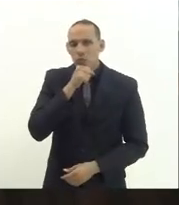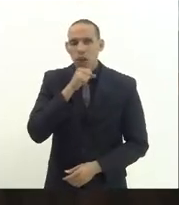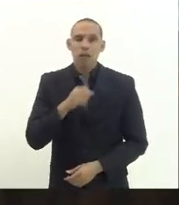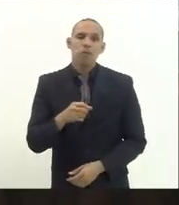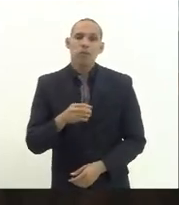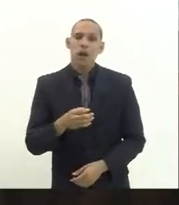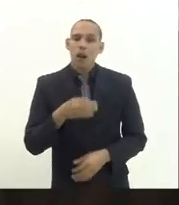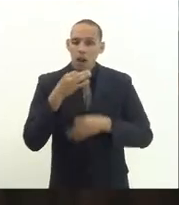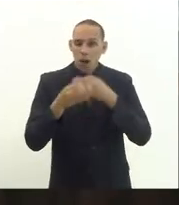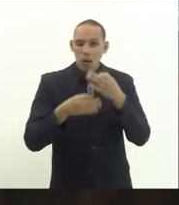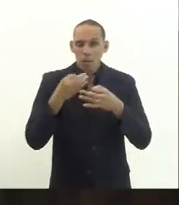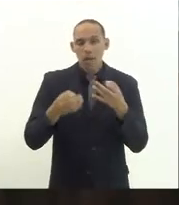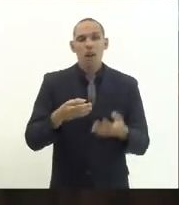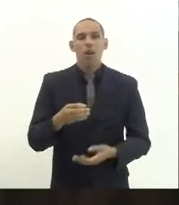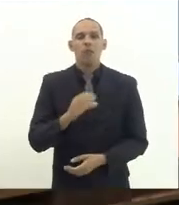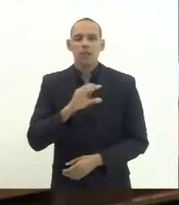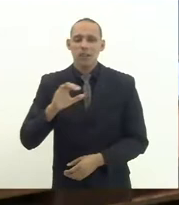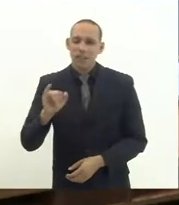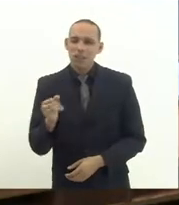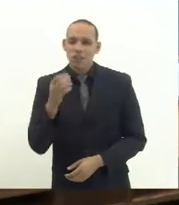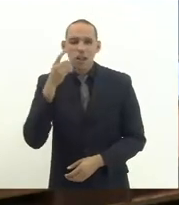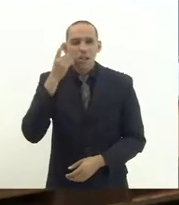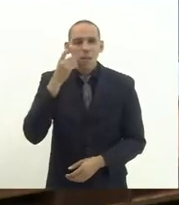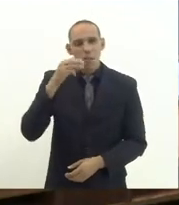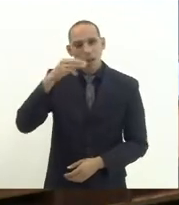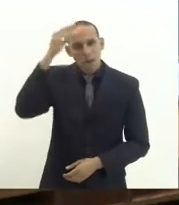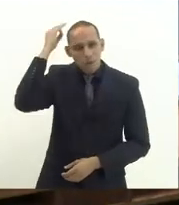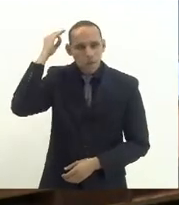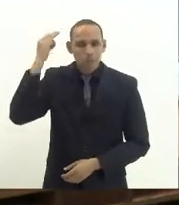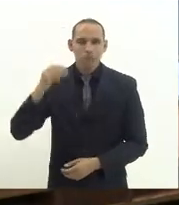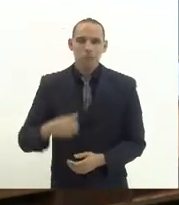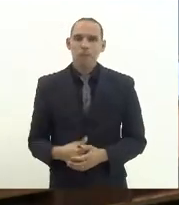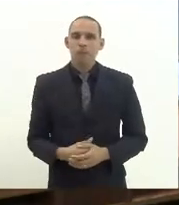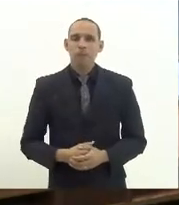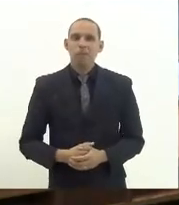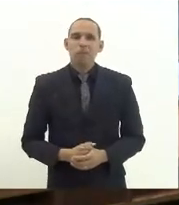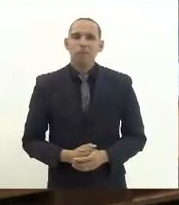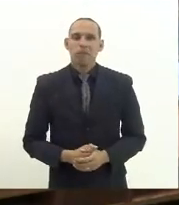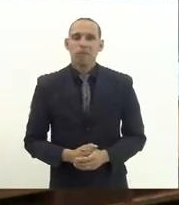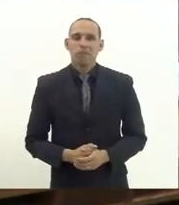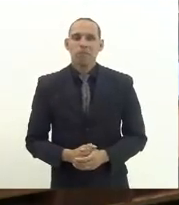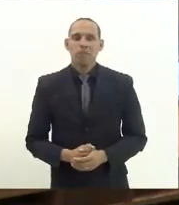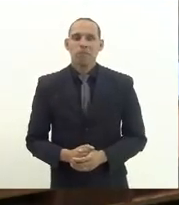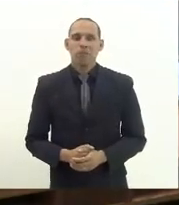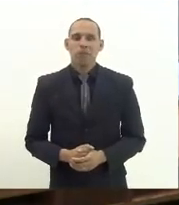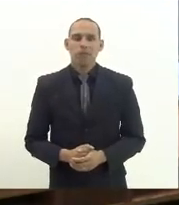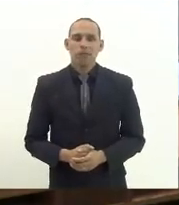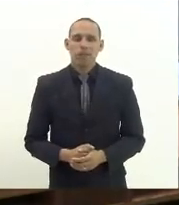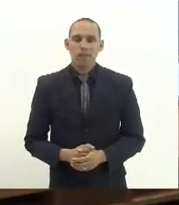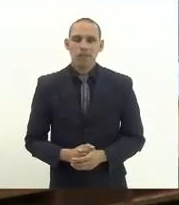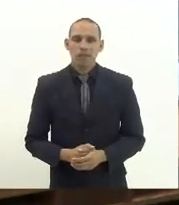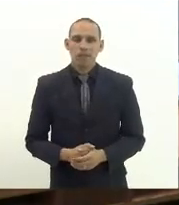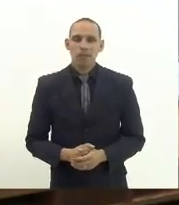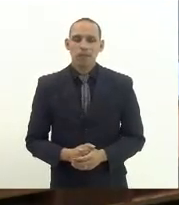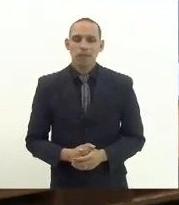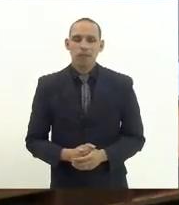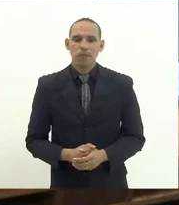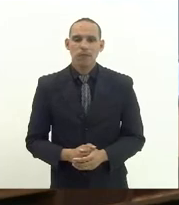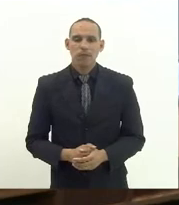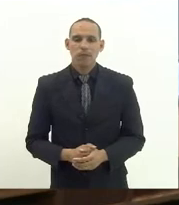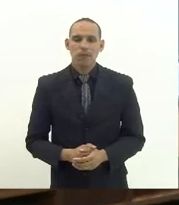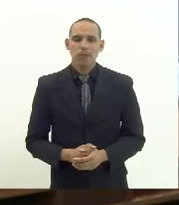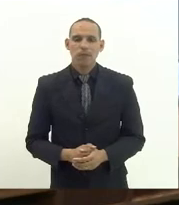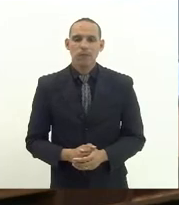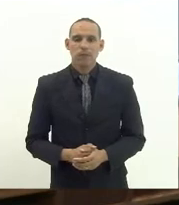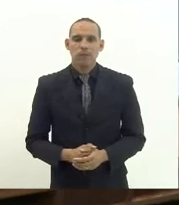de condição desesperada mas passiva a E aí E aí